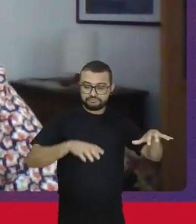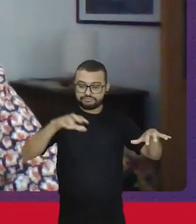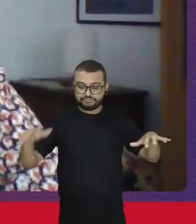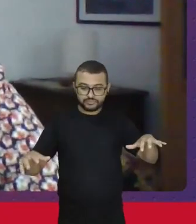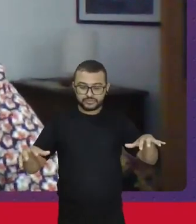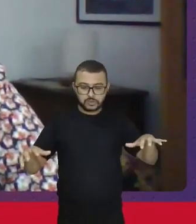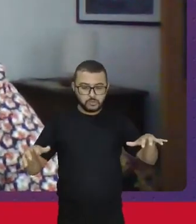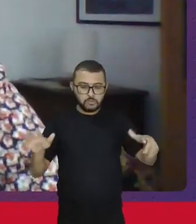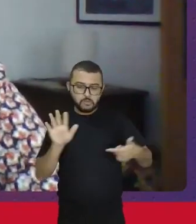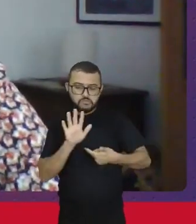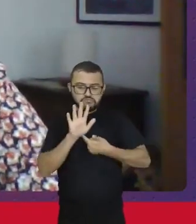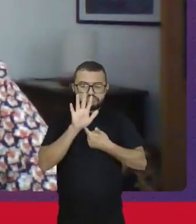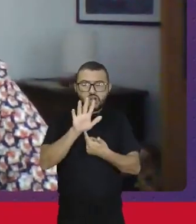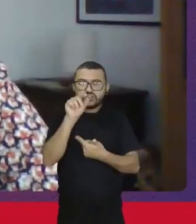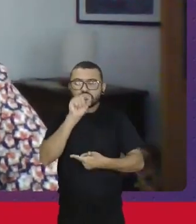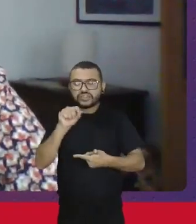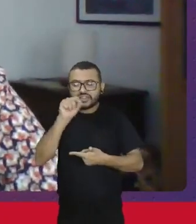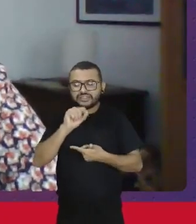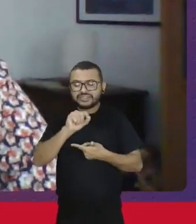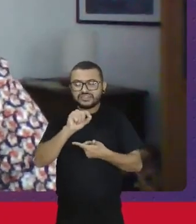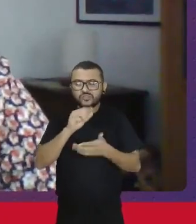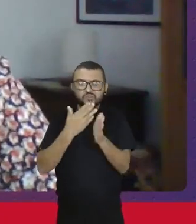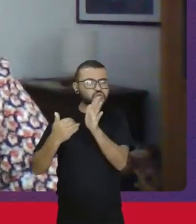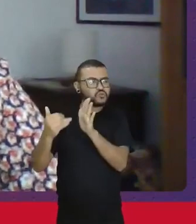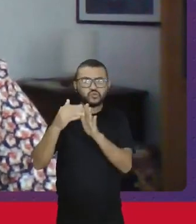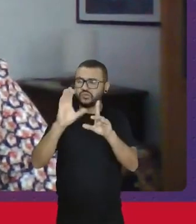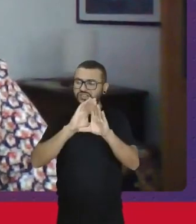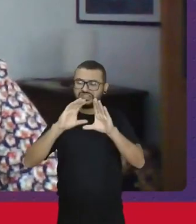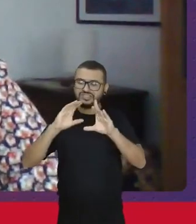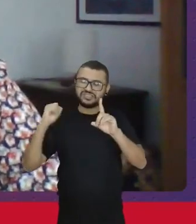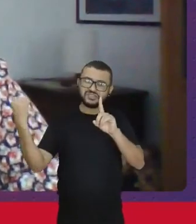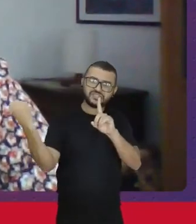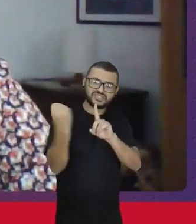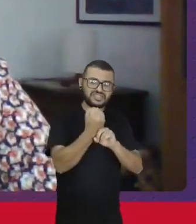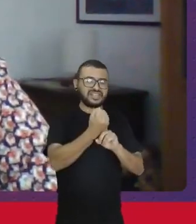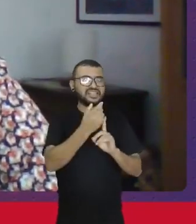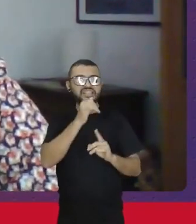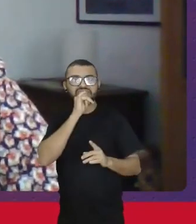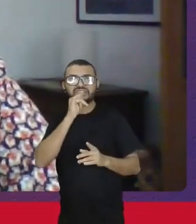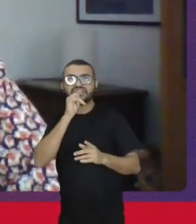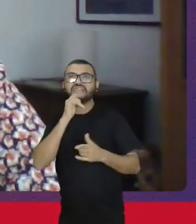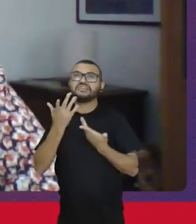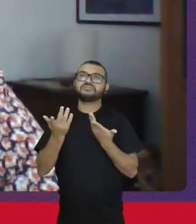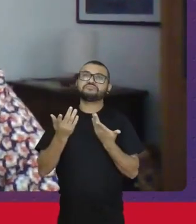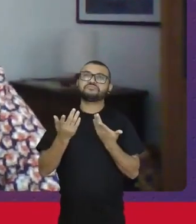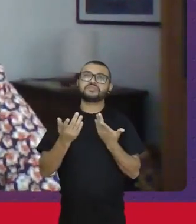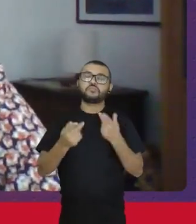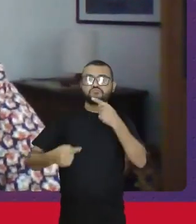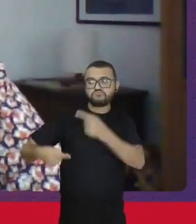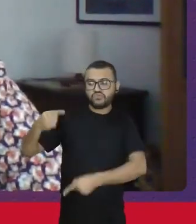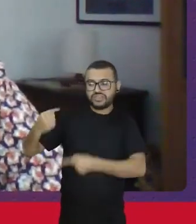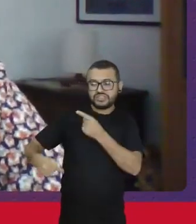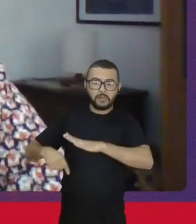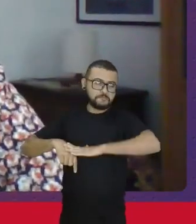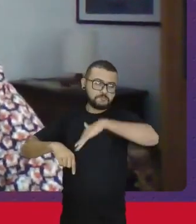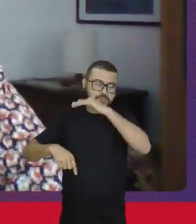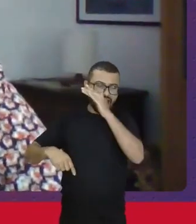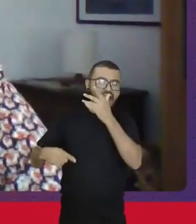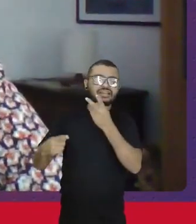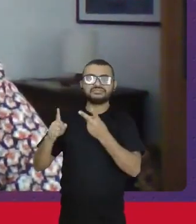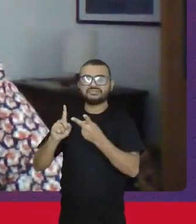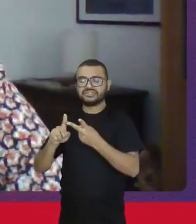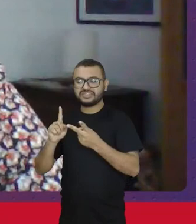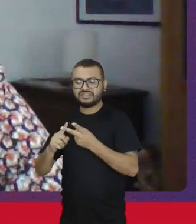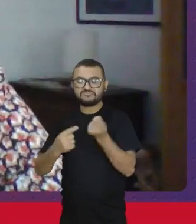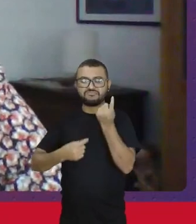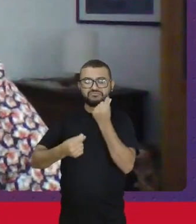se reflete em todas as dimensões da sociedade, no espaço, na participação política, no espaço no